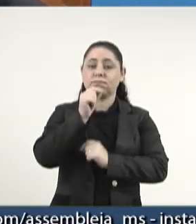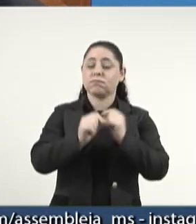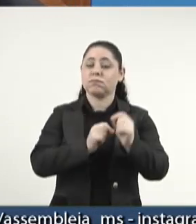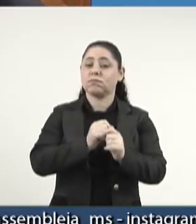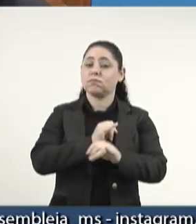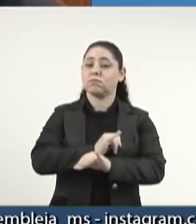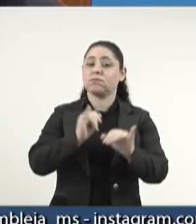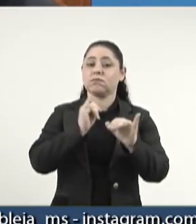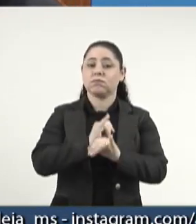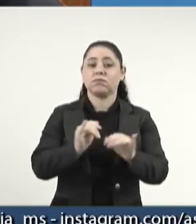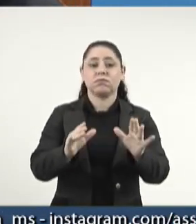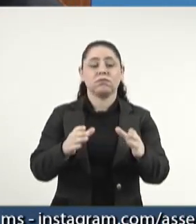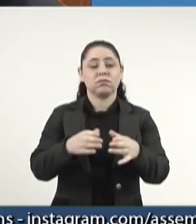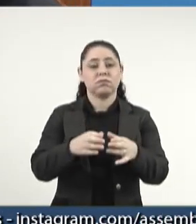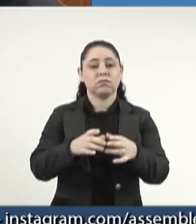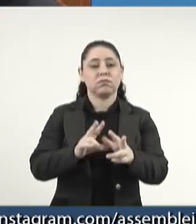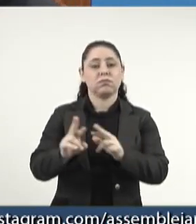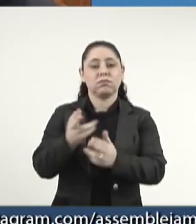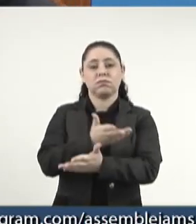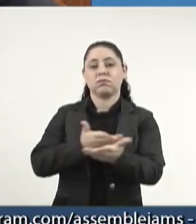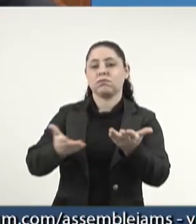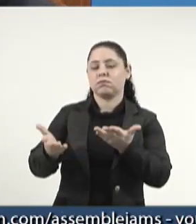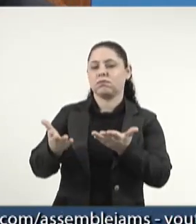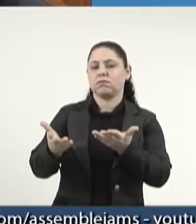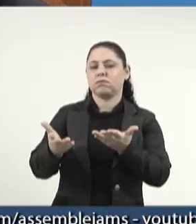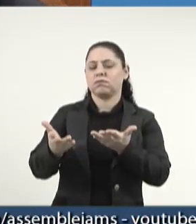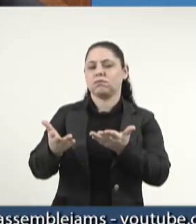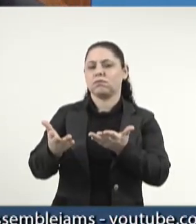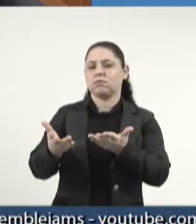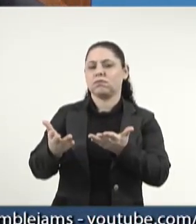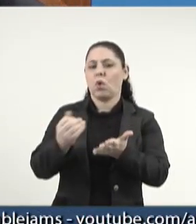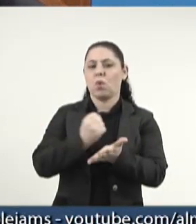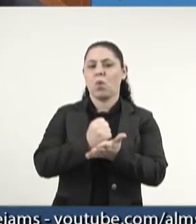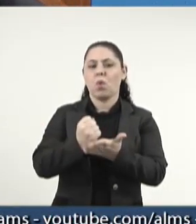informações dos intermediários de um negócio bilionário.